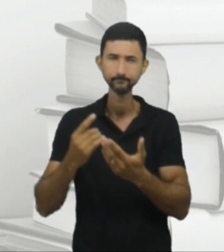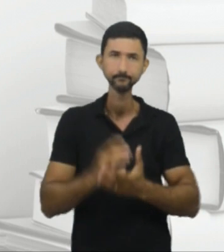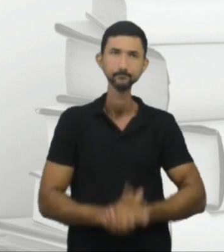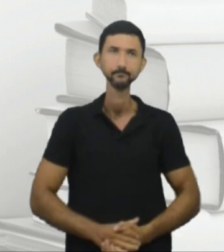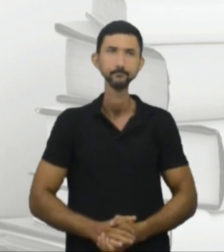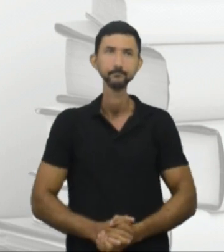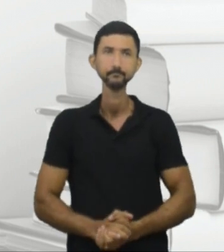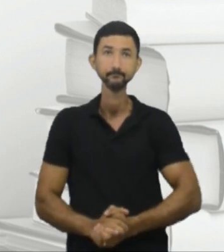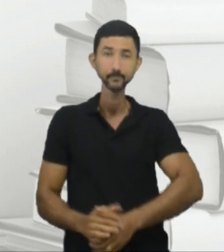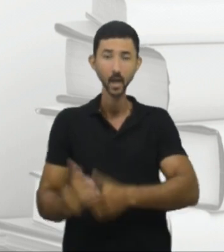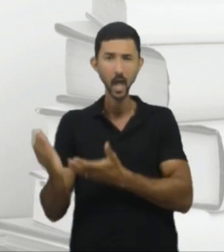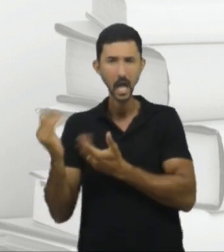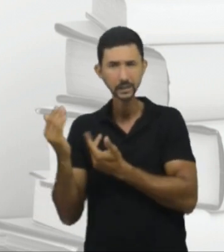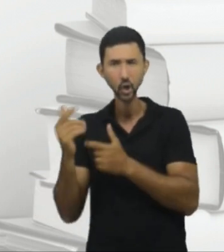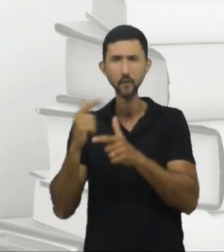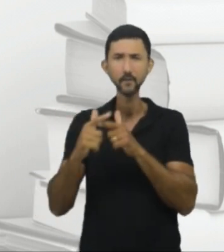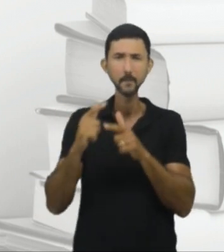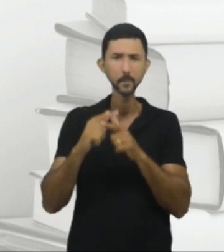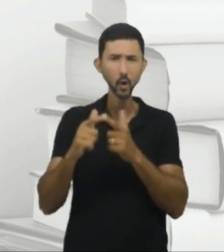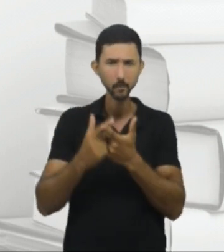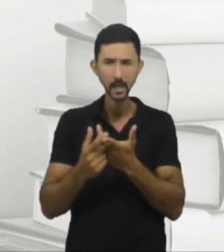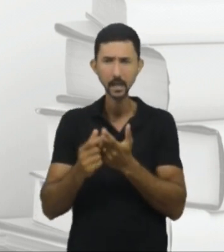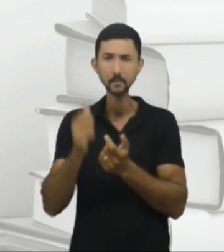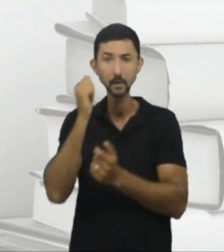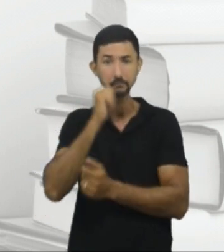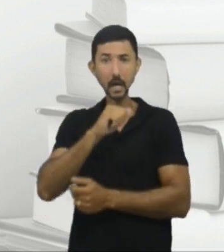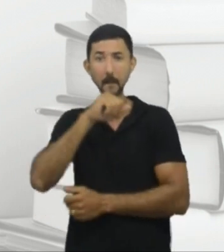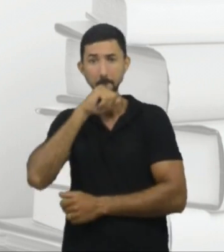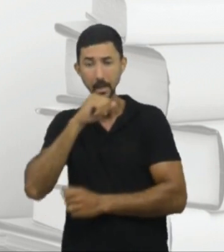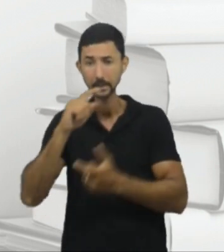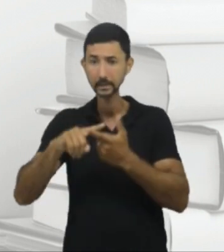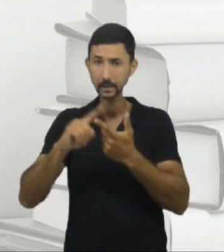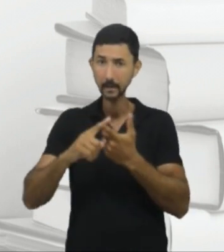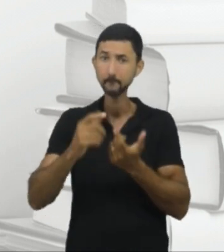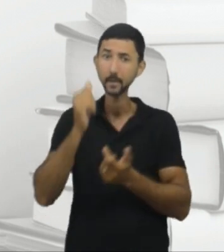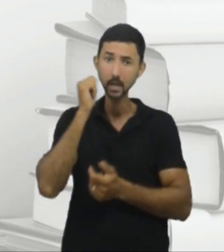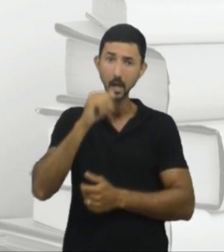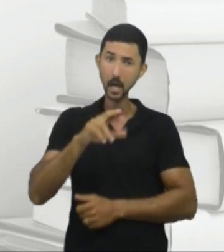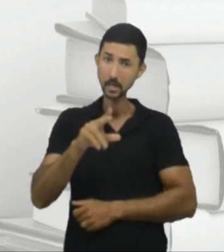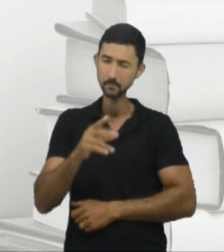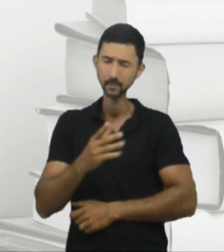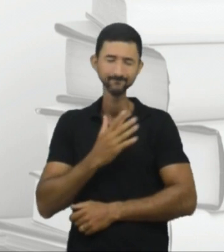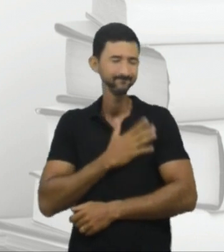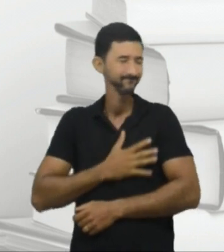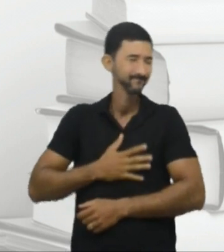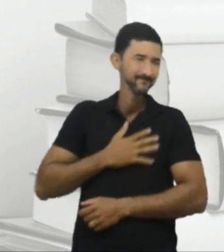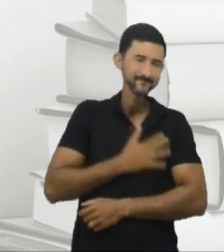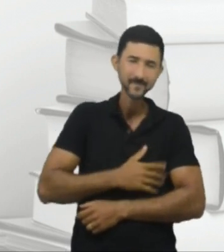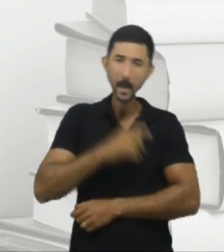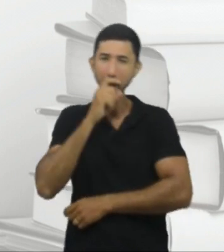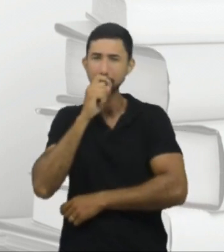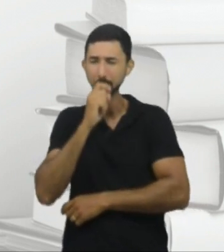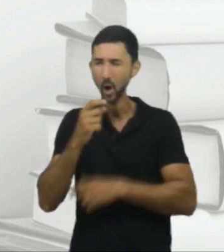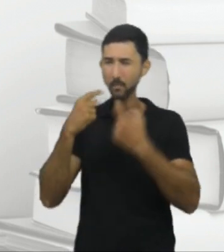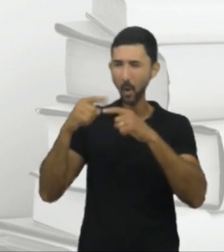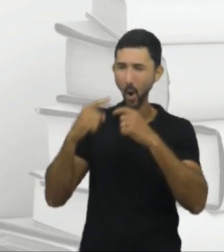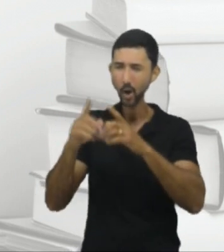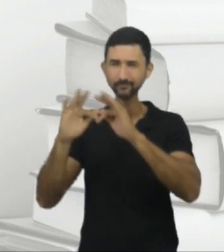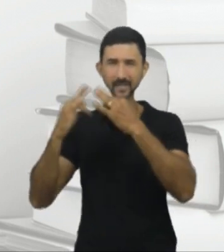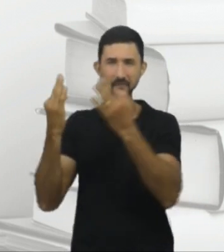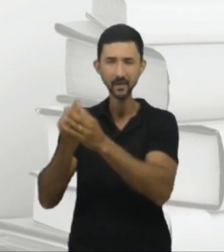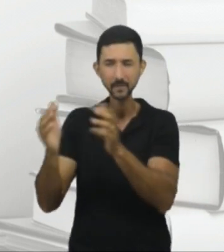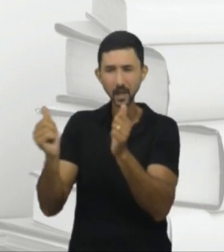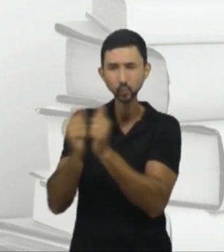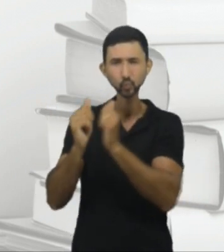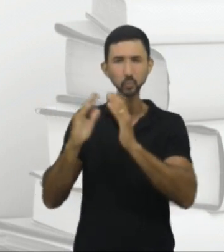A adolescente tem problemas com a mãe e com a irmã. Adora o pai, zomba da família que divide o